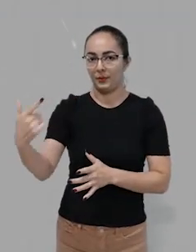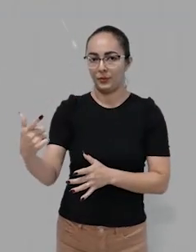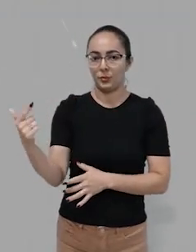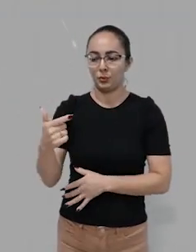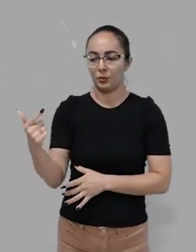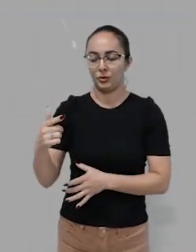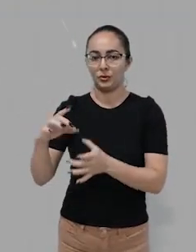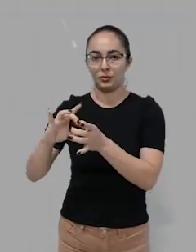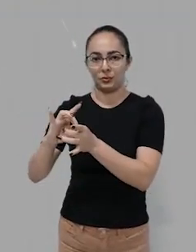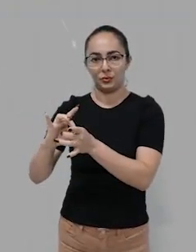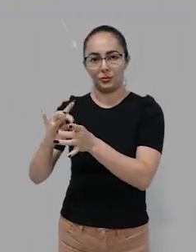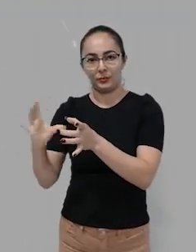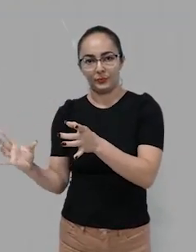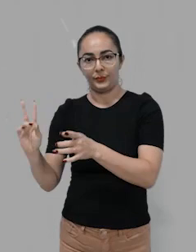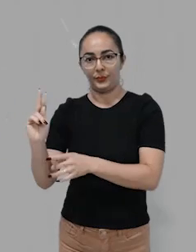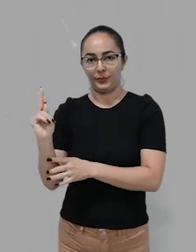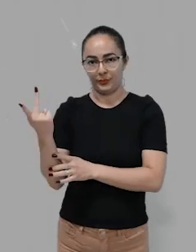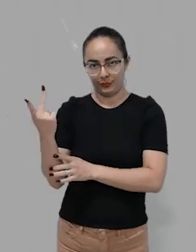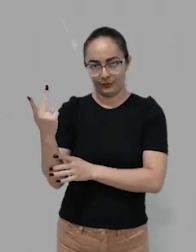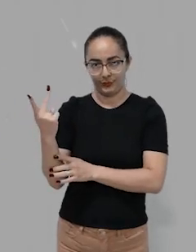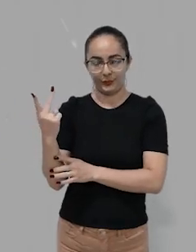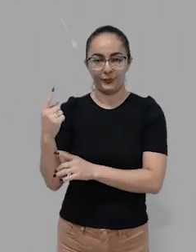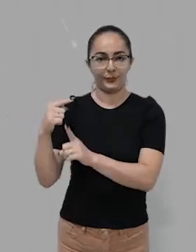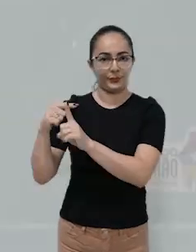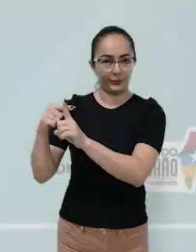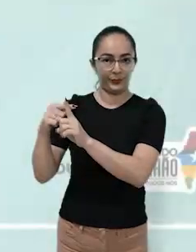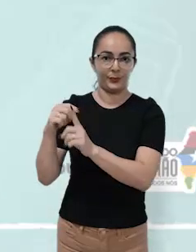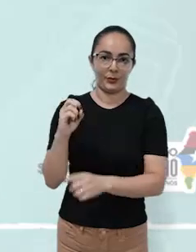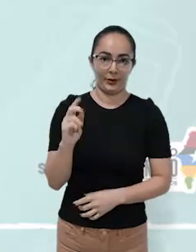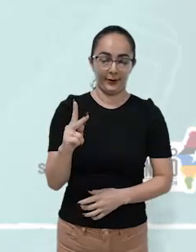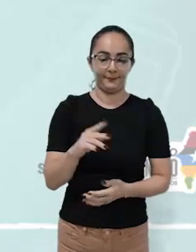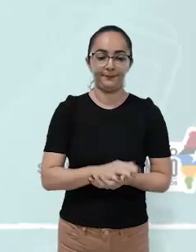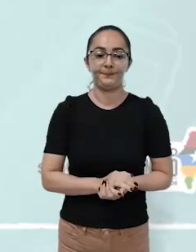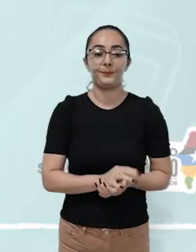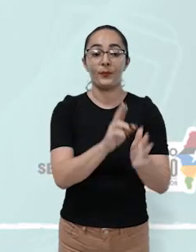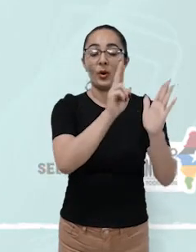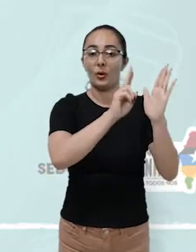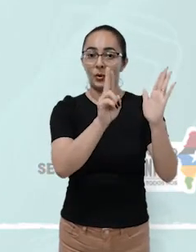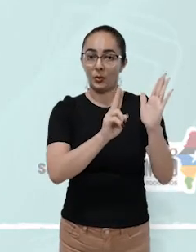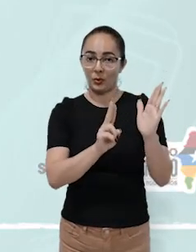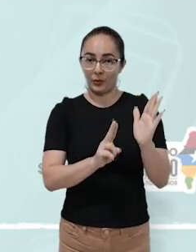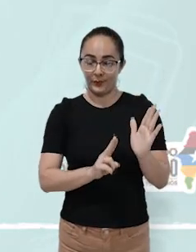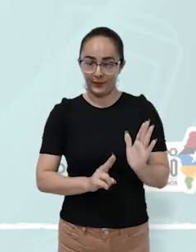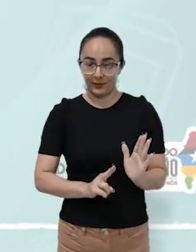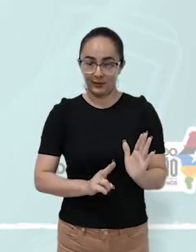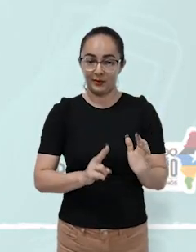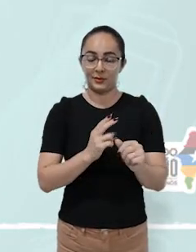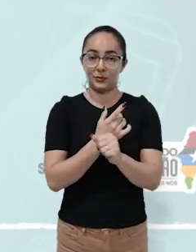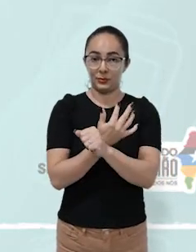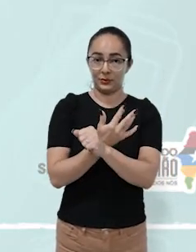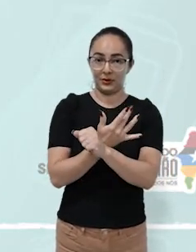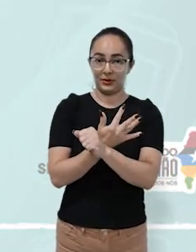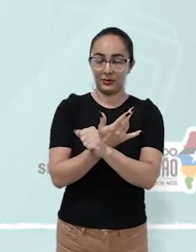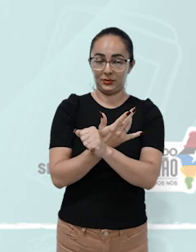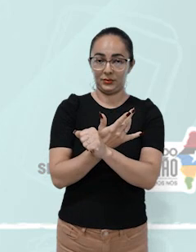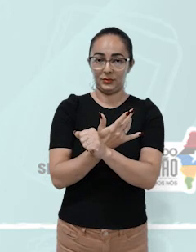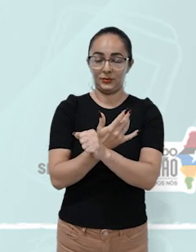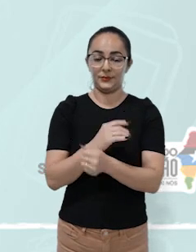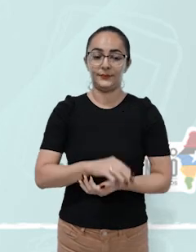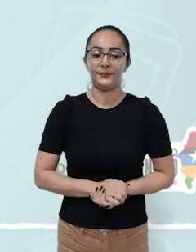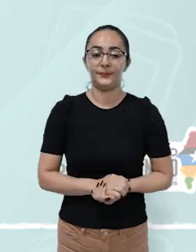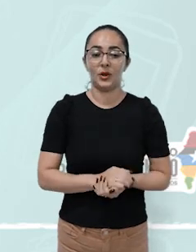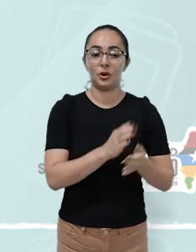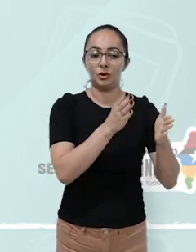turma? E a nomenclatura dos ácidos? Então, para efeito de nomenclatura, os ácidos eles